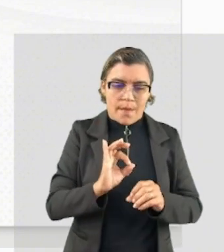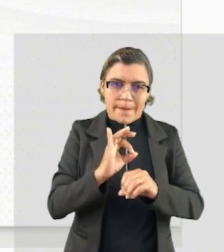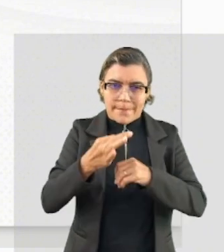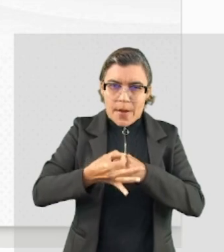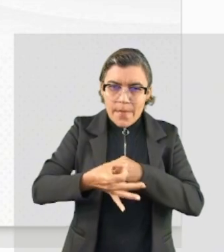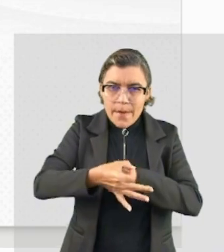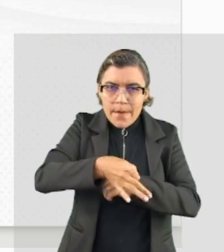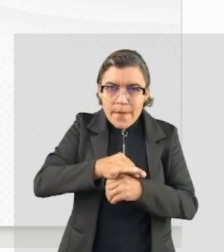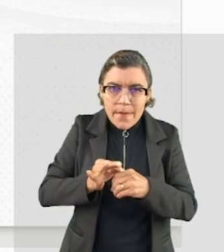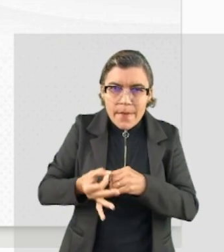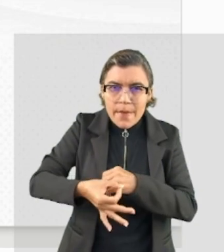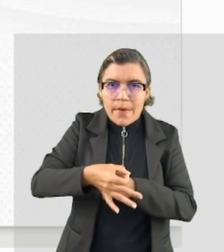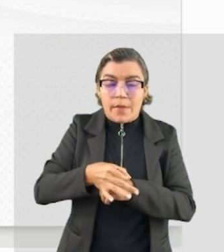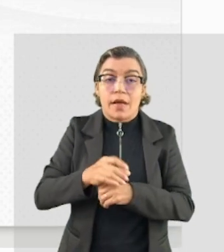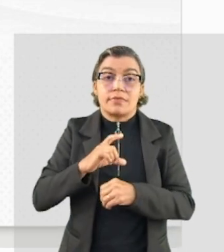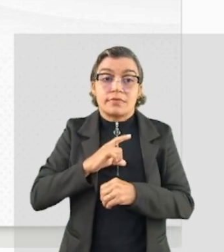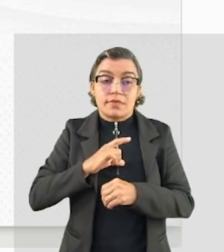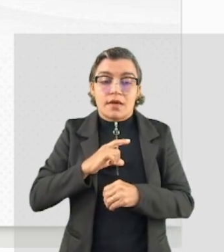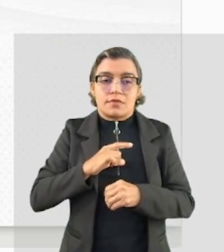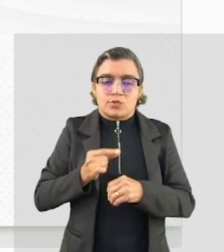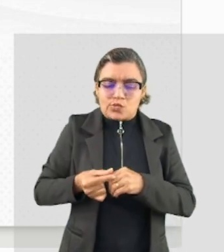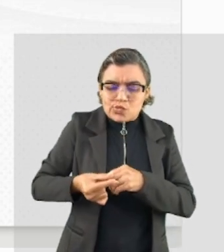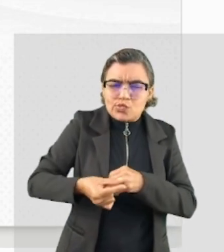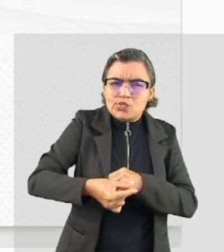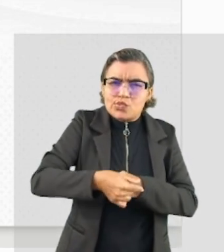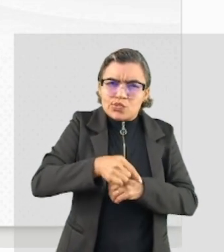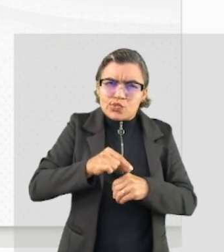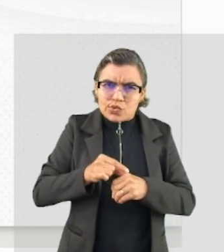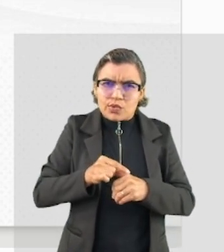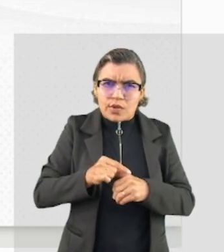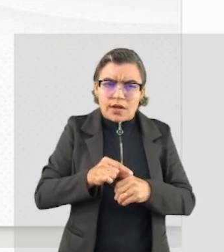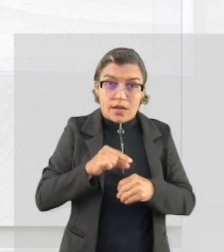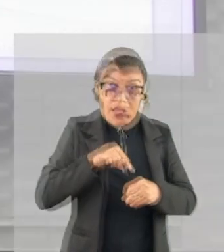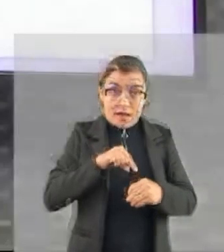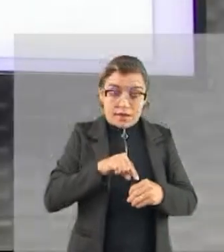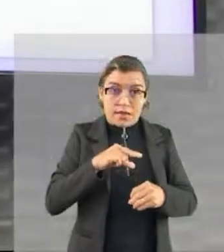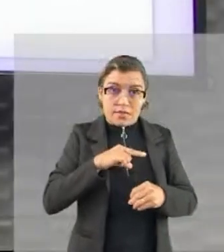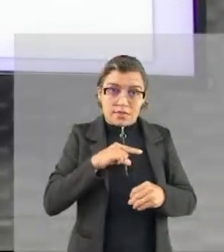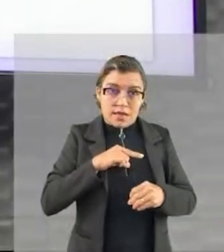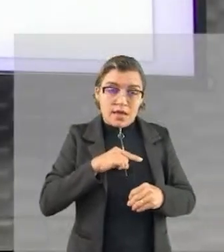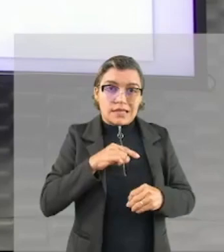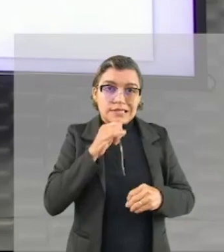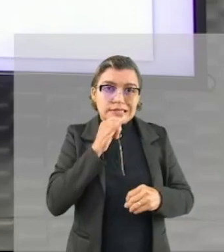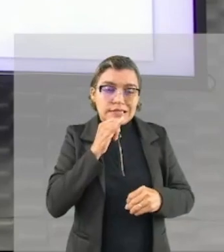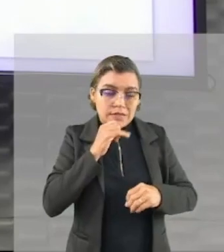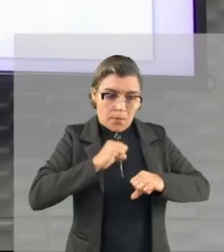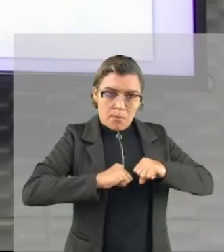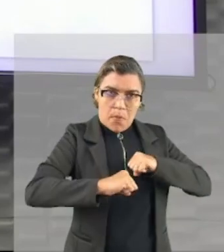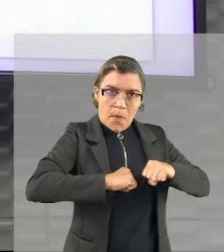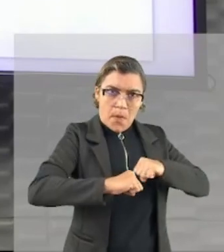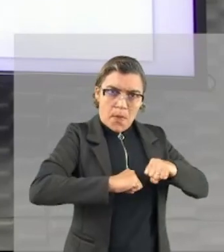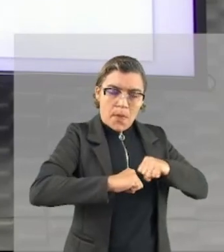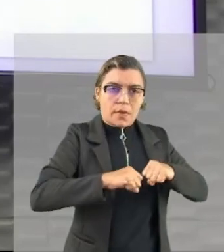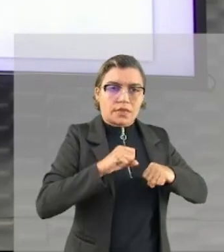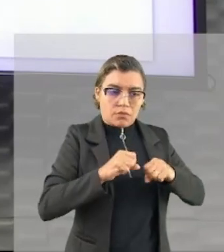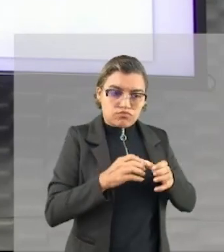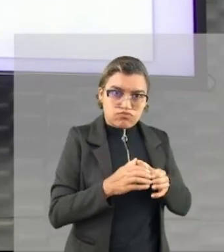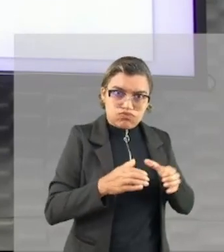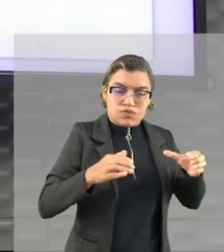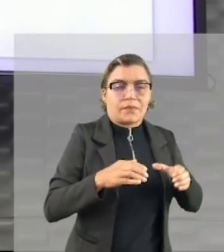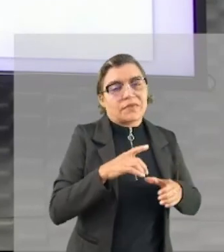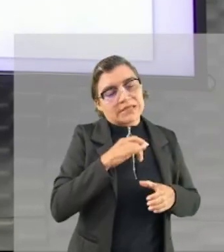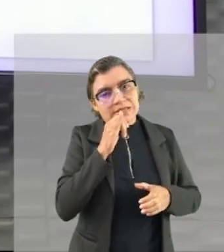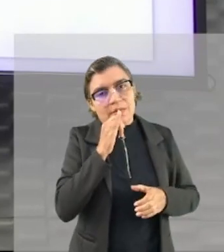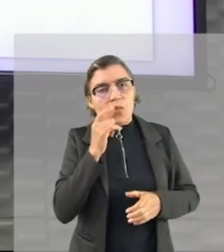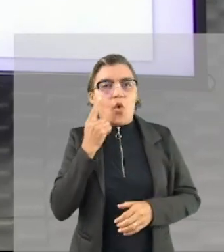ao aumento da vibração de suas partículas. Todos os corpos sólidos eles vão aquecer por condução. Eu coloquei